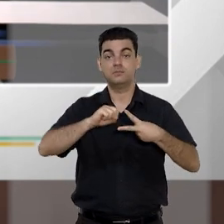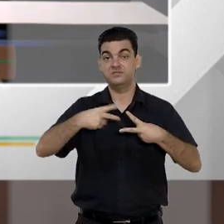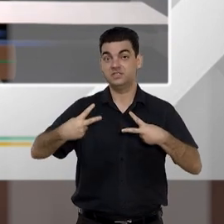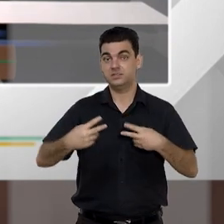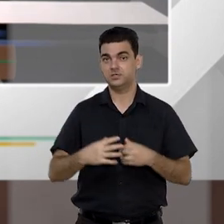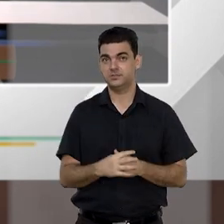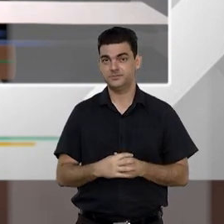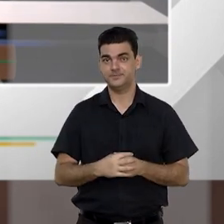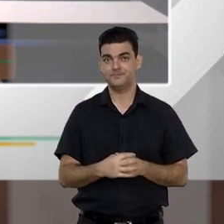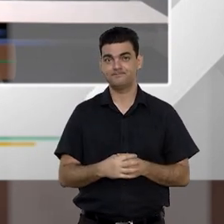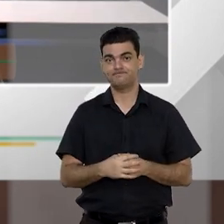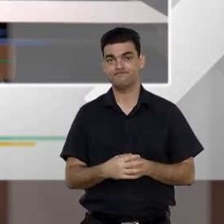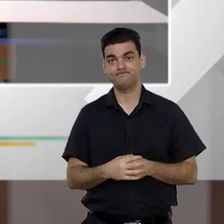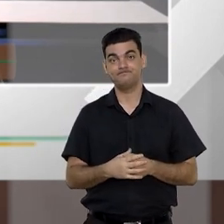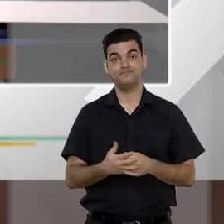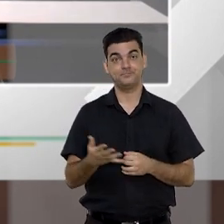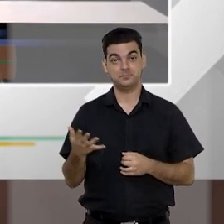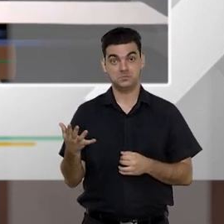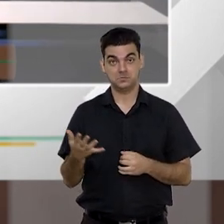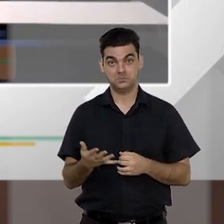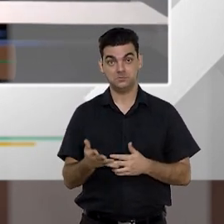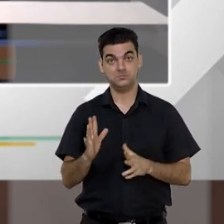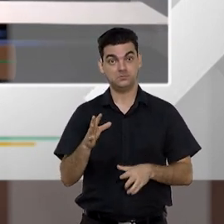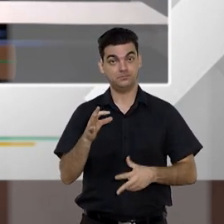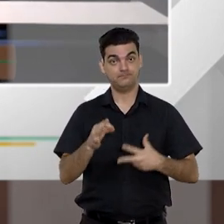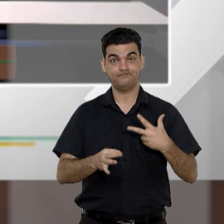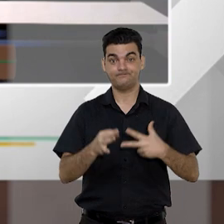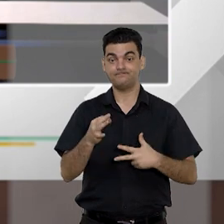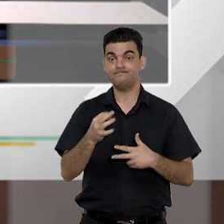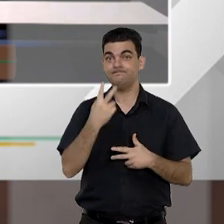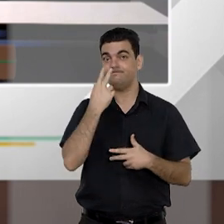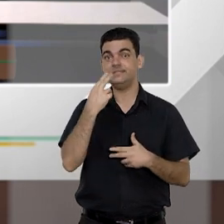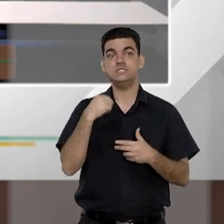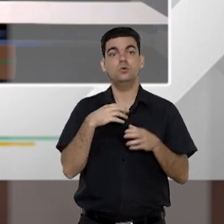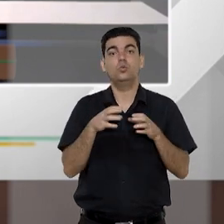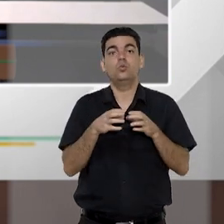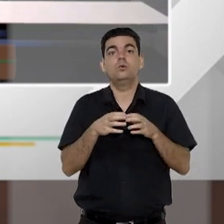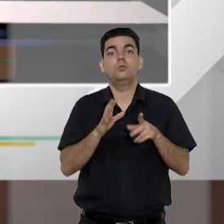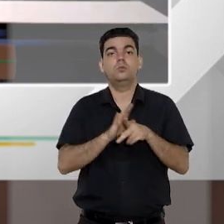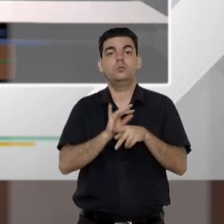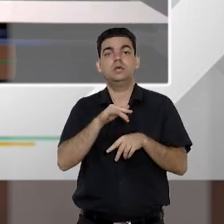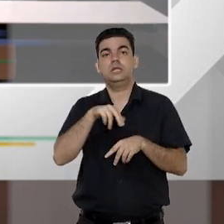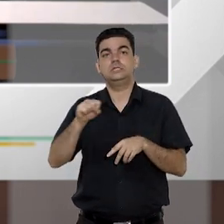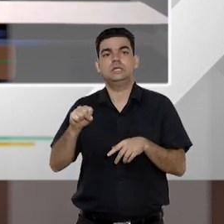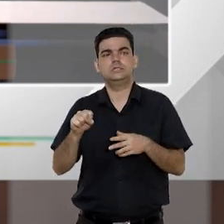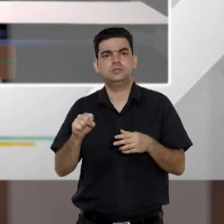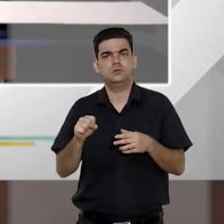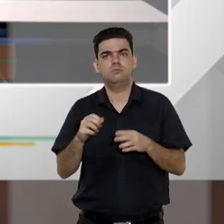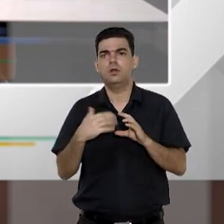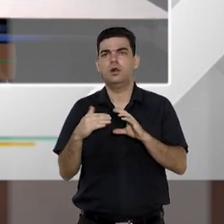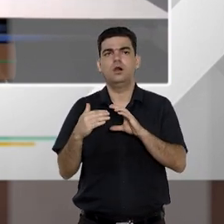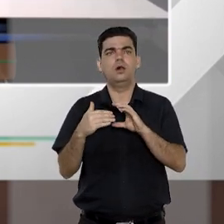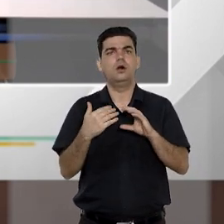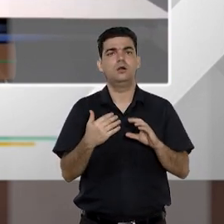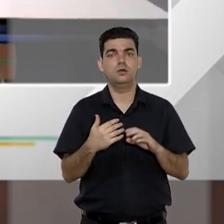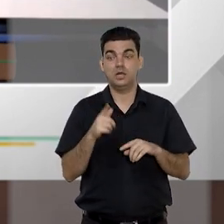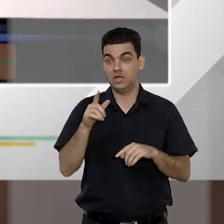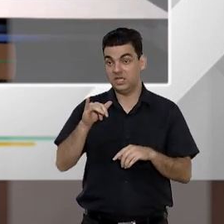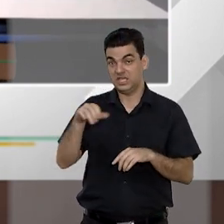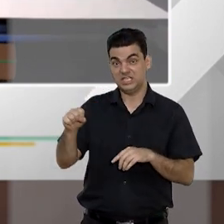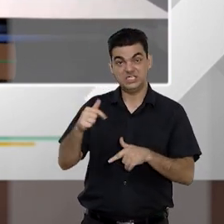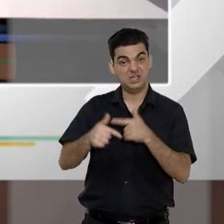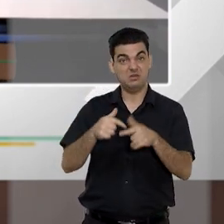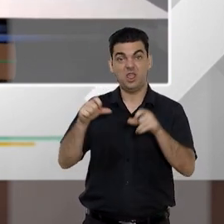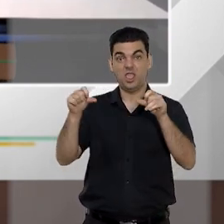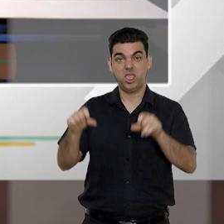das questões previdenciárias, porque acabamos nós, o judiciário, se transformando em um balcão do INSS. Ou seja,